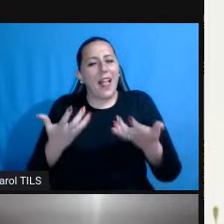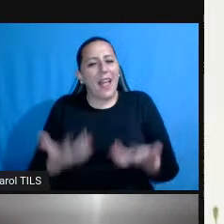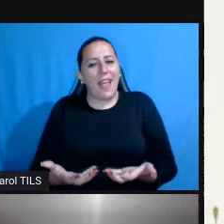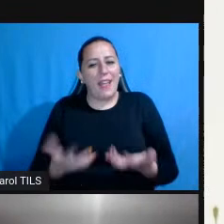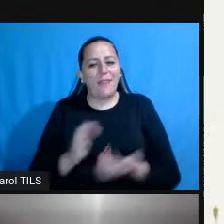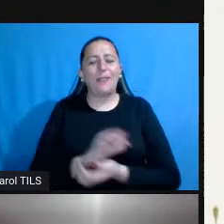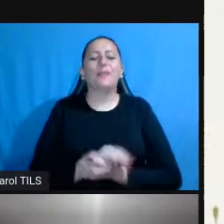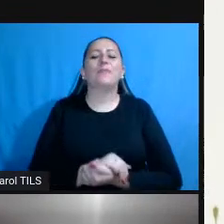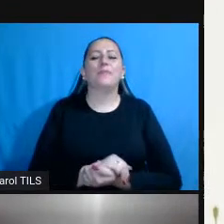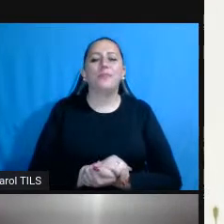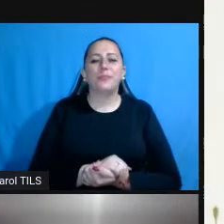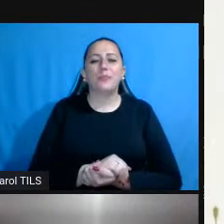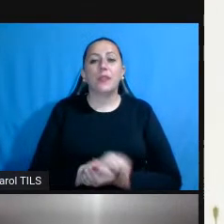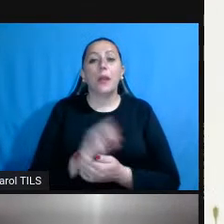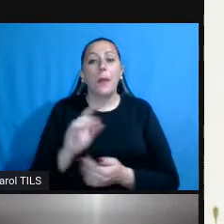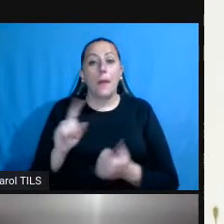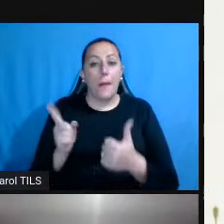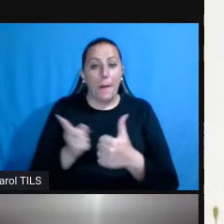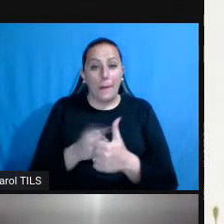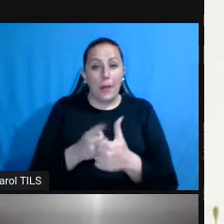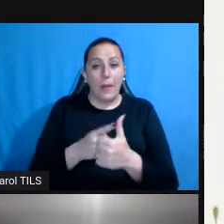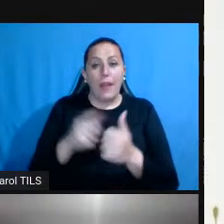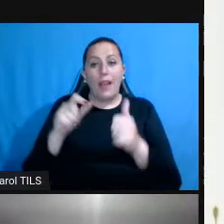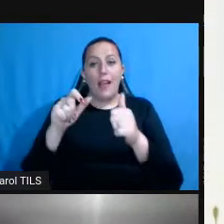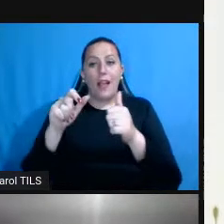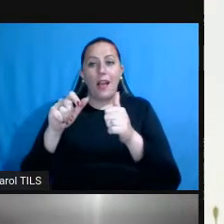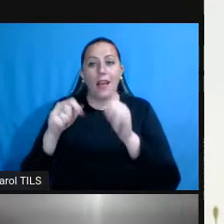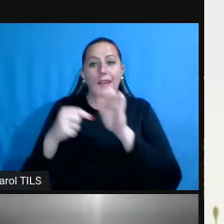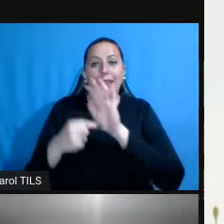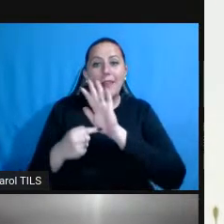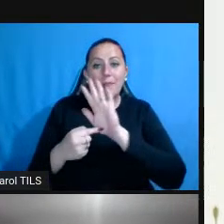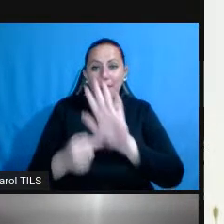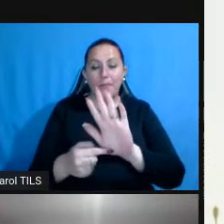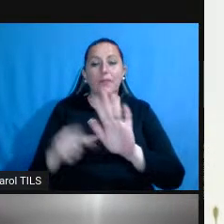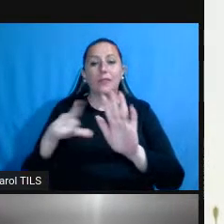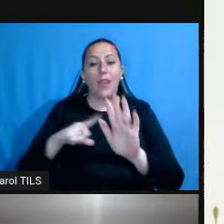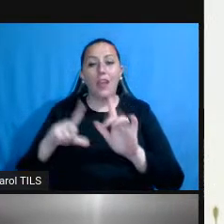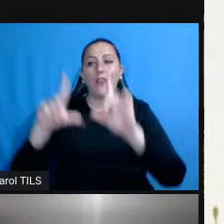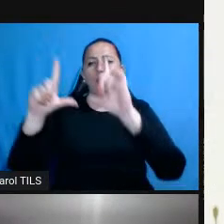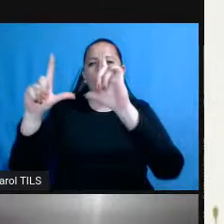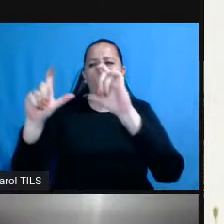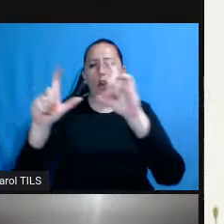nessa primeira imagem tem várias fotos, né? Do nosso pórtico,